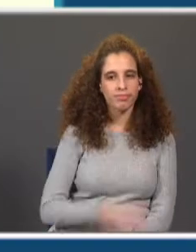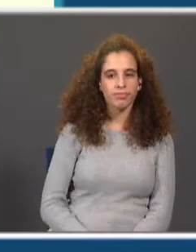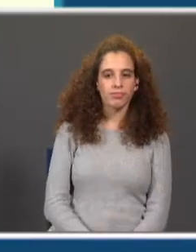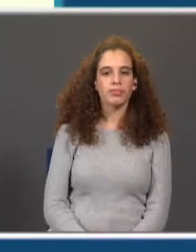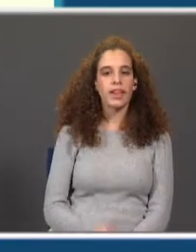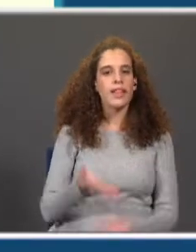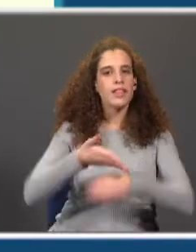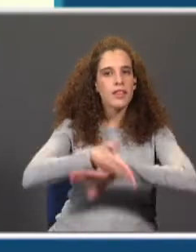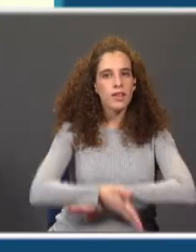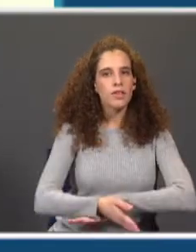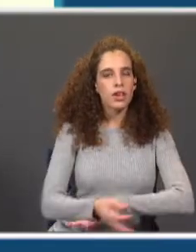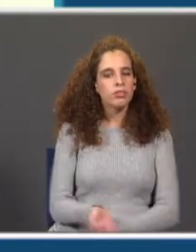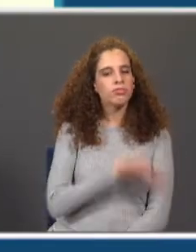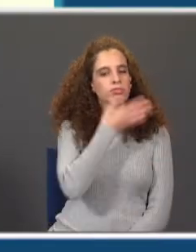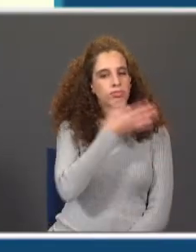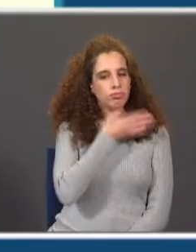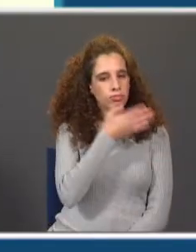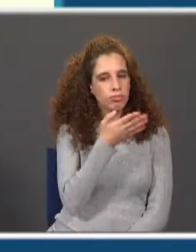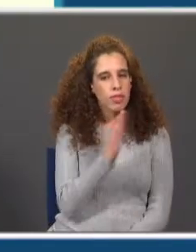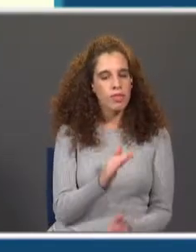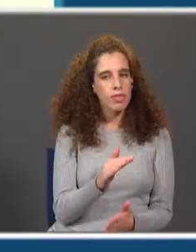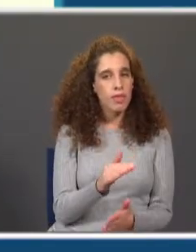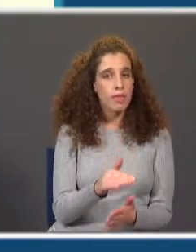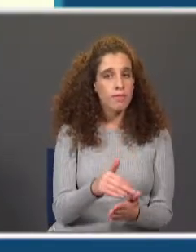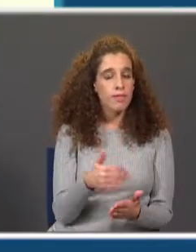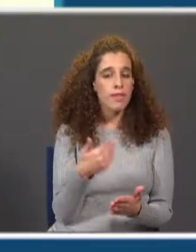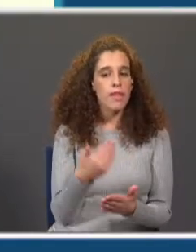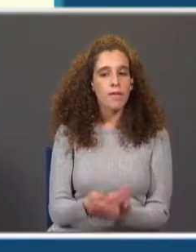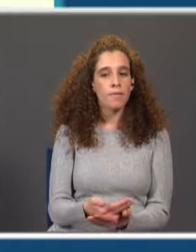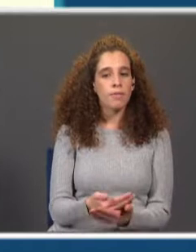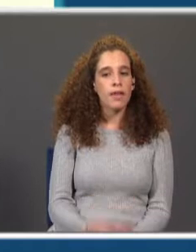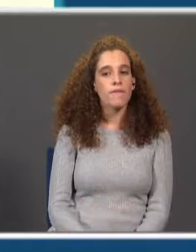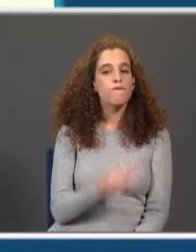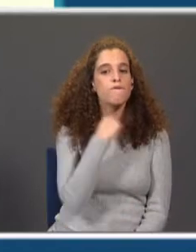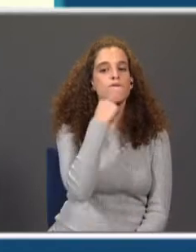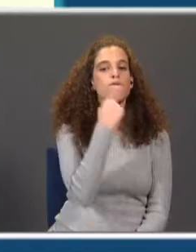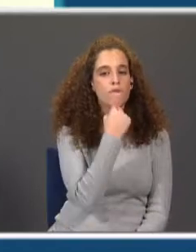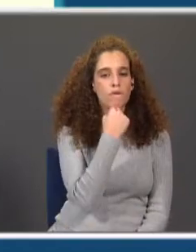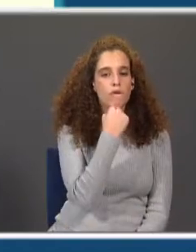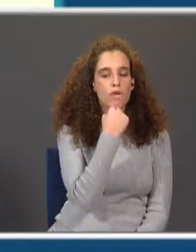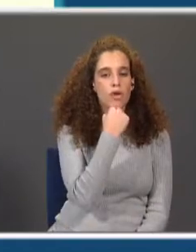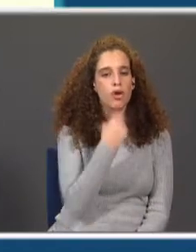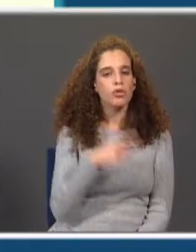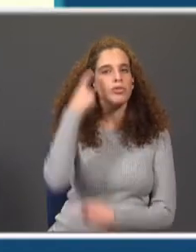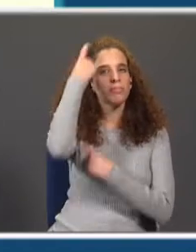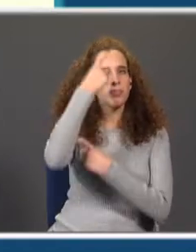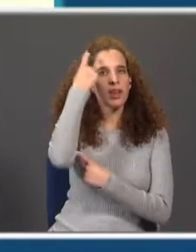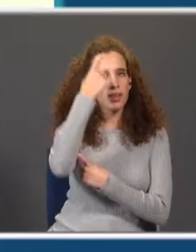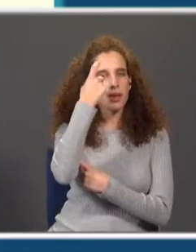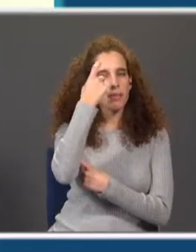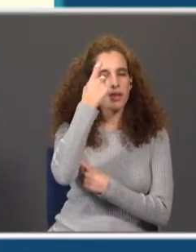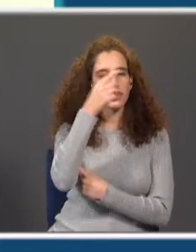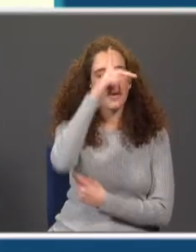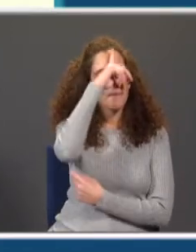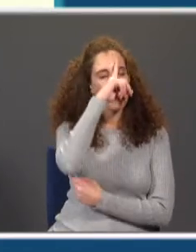discurso fluido, dá voz, ou melhor, de um discurso fluido, dá voz aos seus pensamentos e às